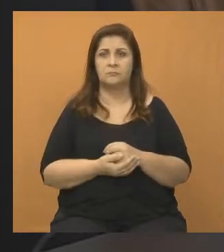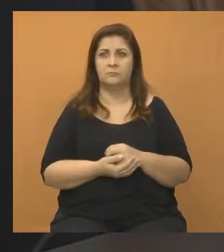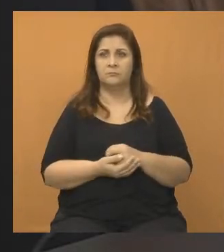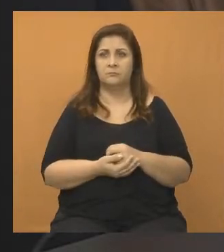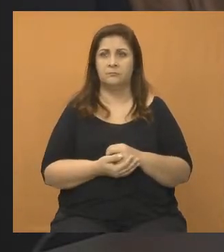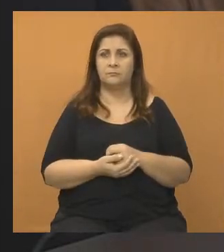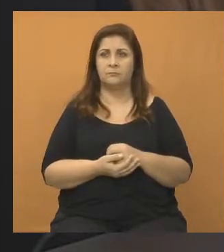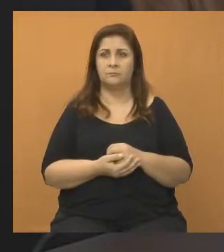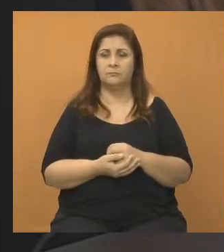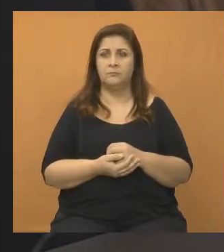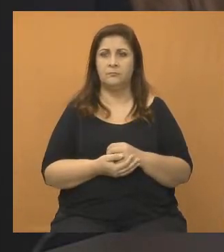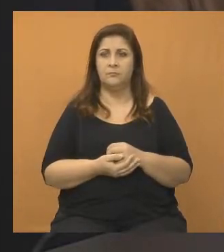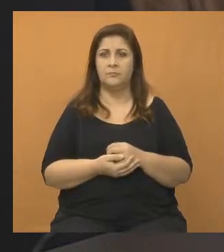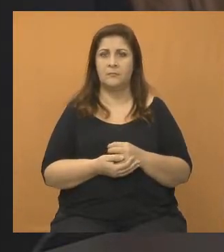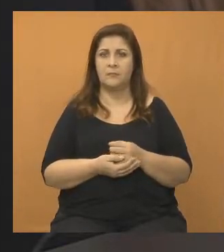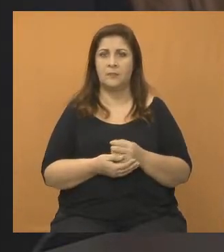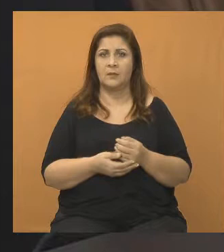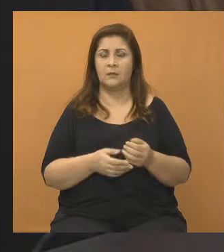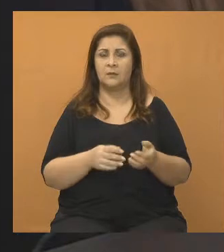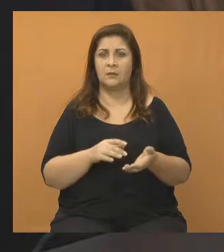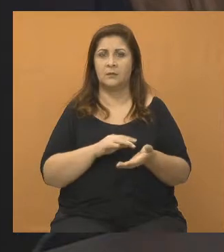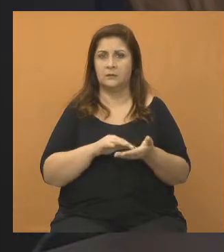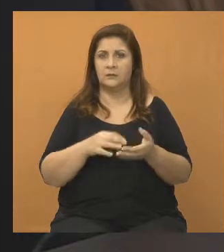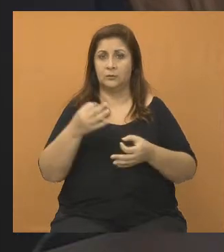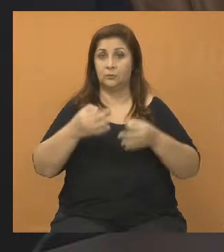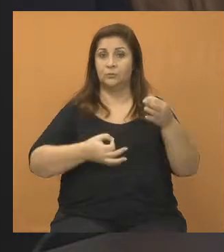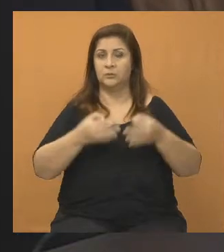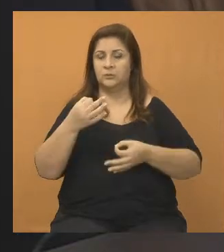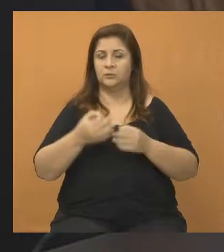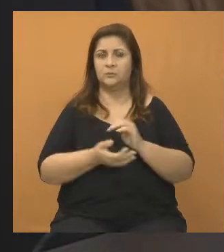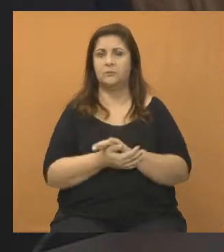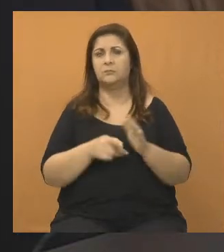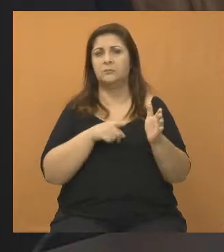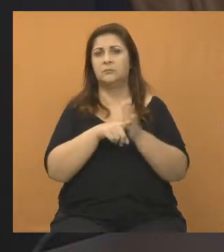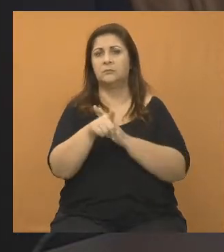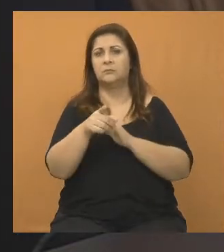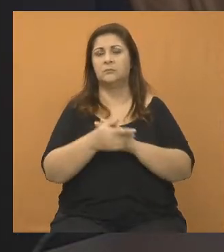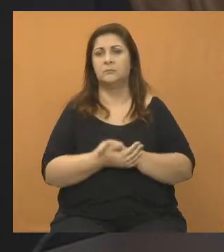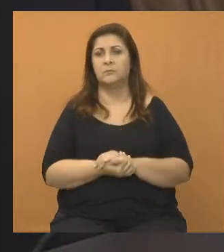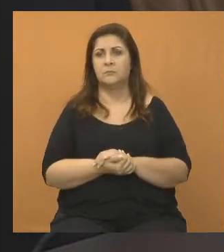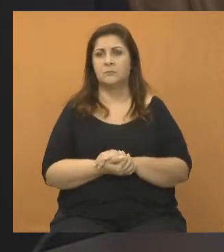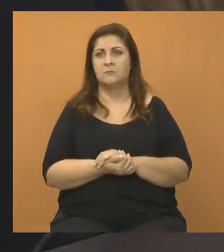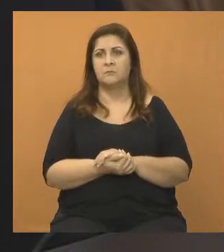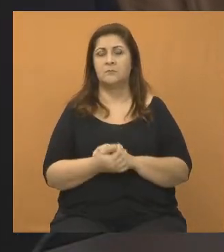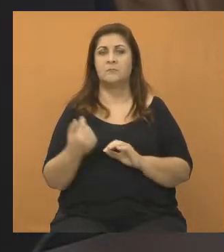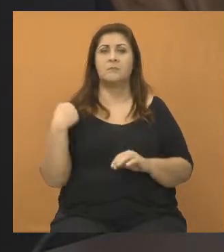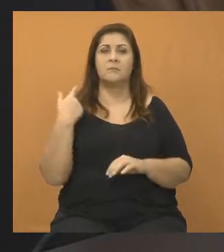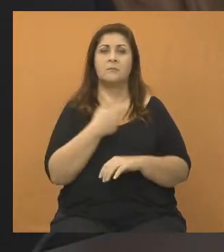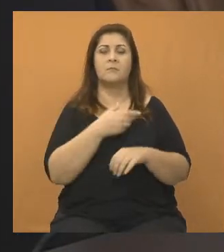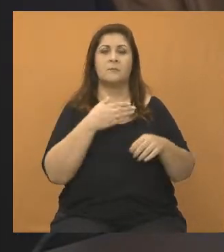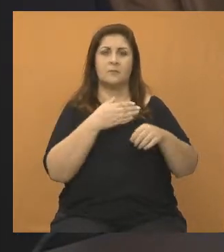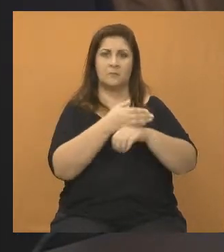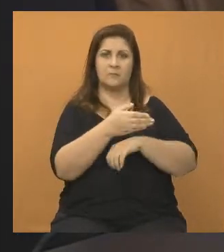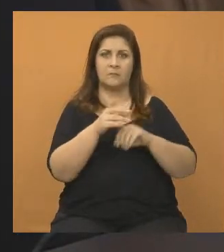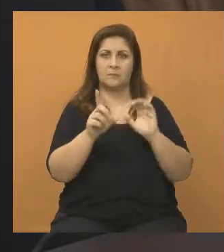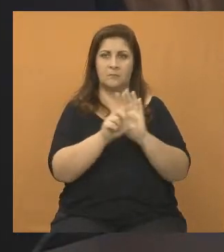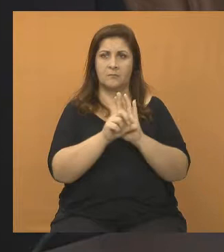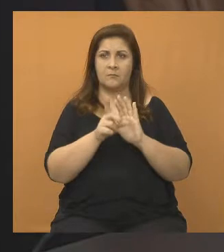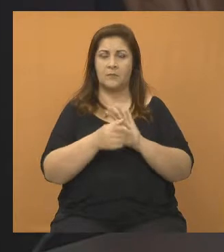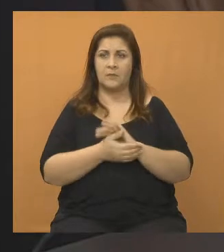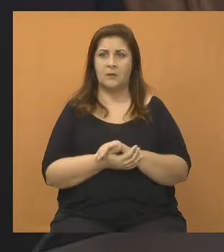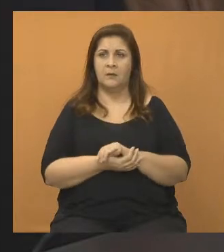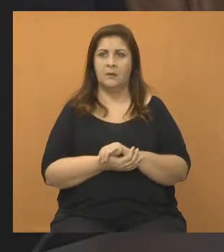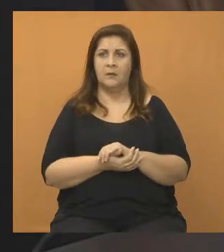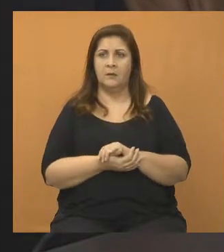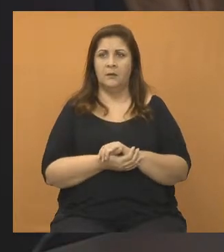relação à área jurídica. Aí eu quero fazer uma pergunta. Quando nós aprovamos a lei da sucumbência, que na verdade foi mais